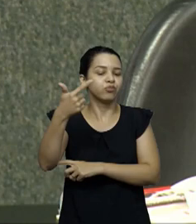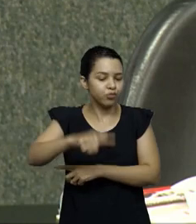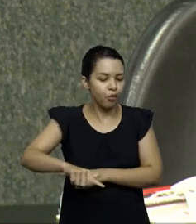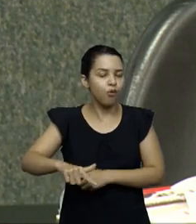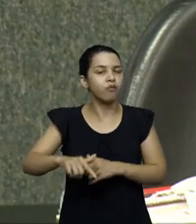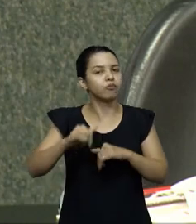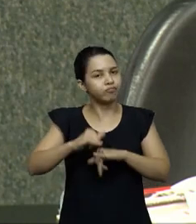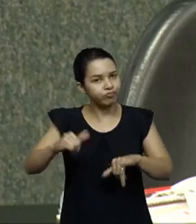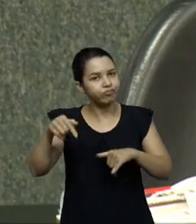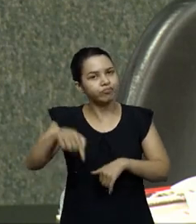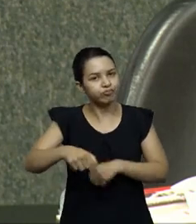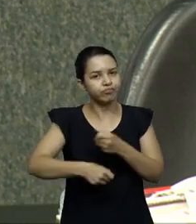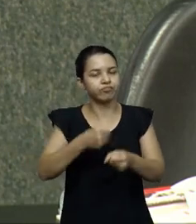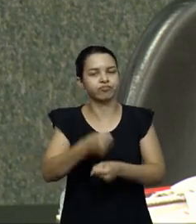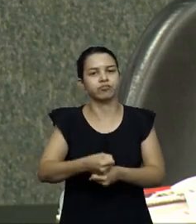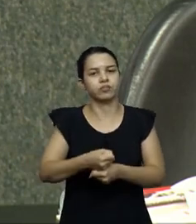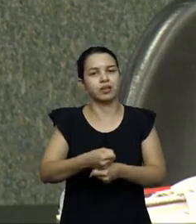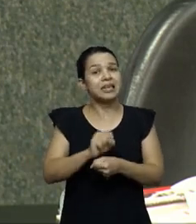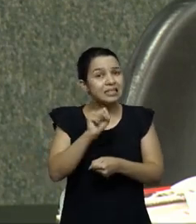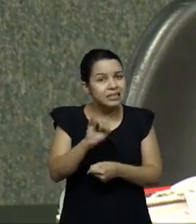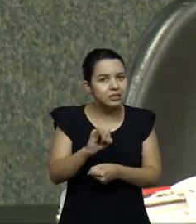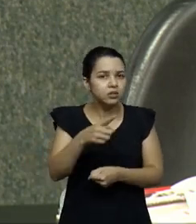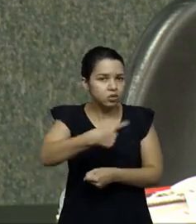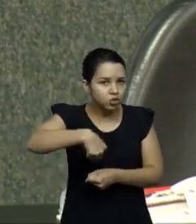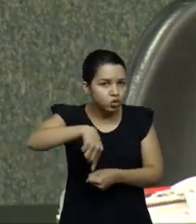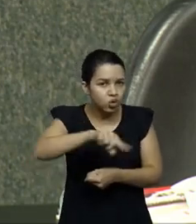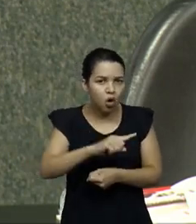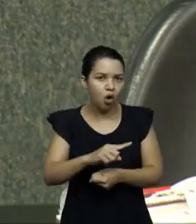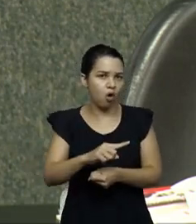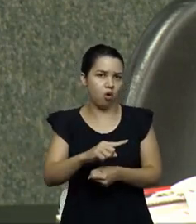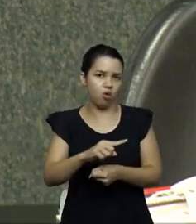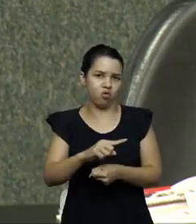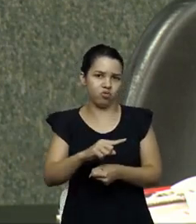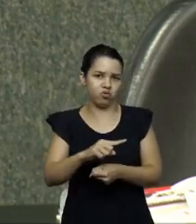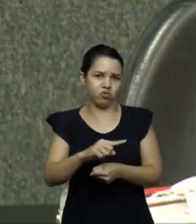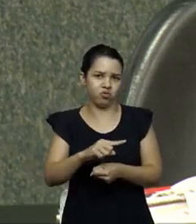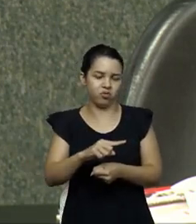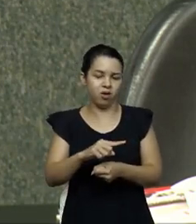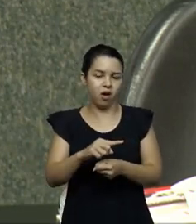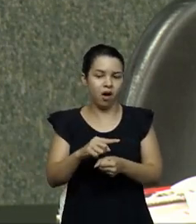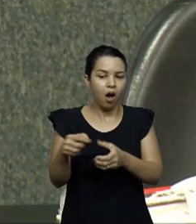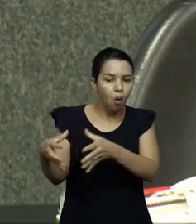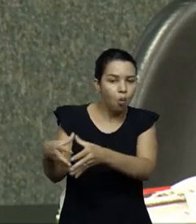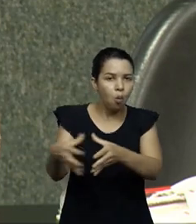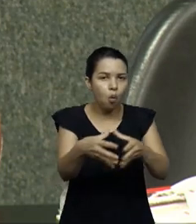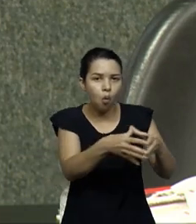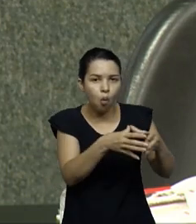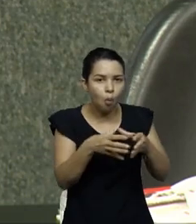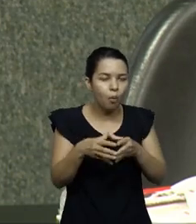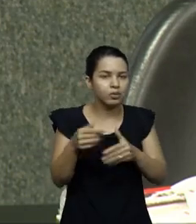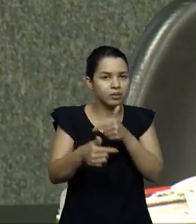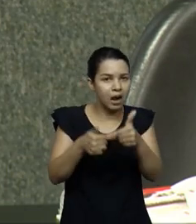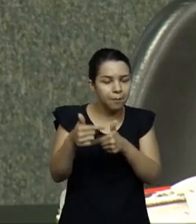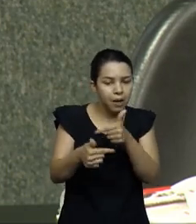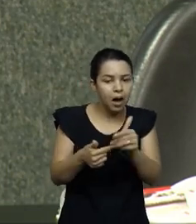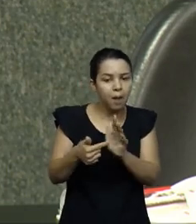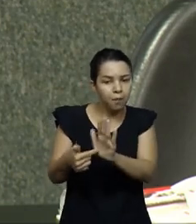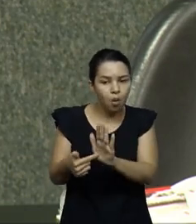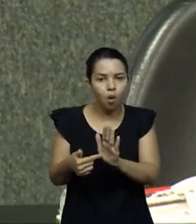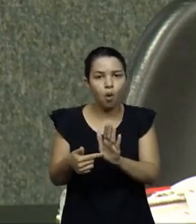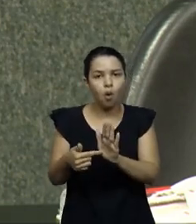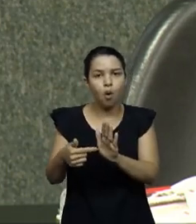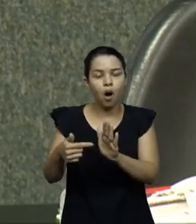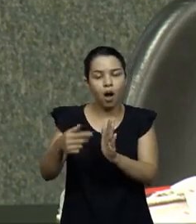então se nós não tivermos não apontar grupo de trabalho para que possam rever os